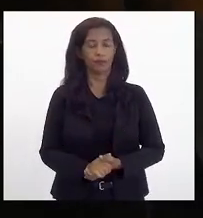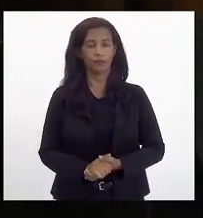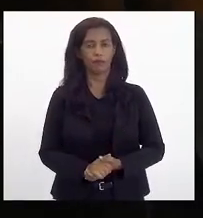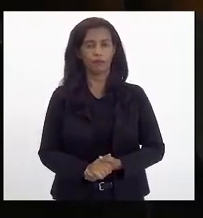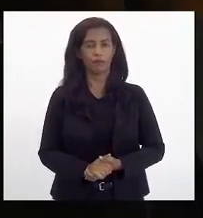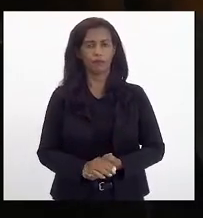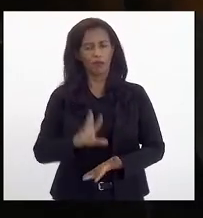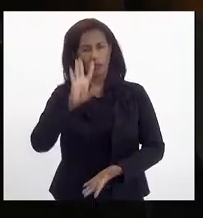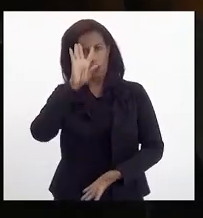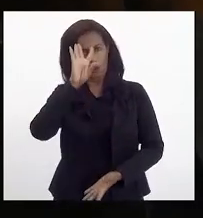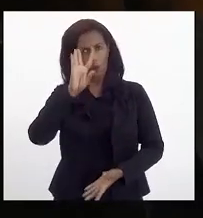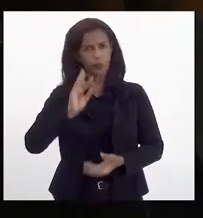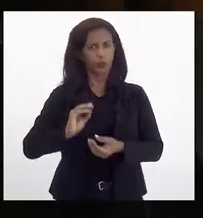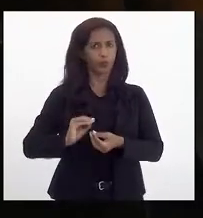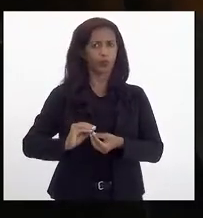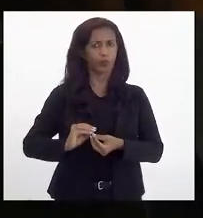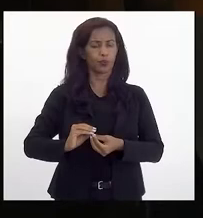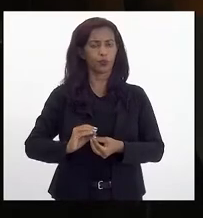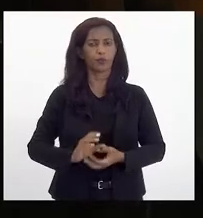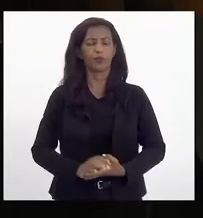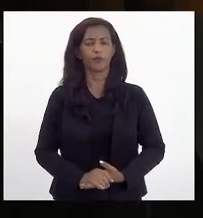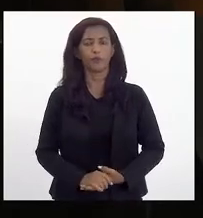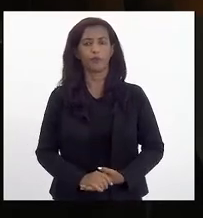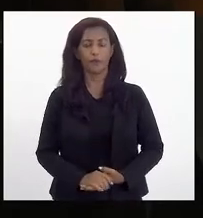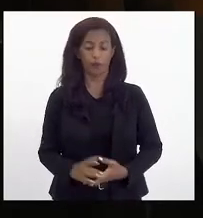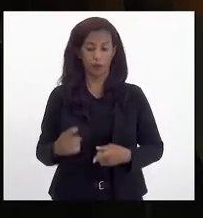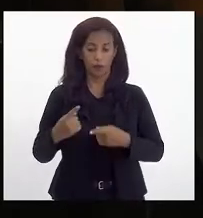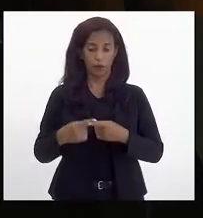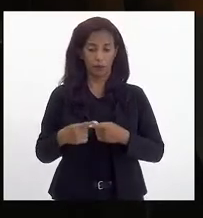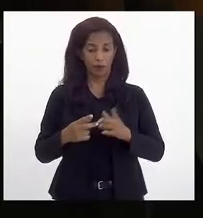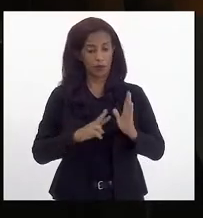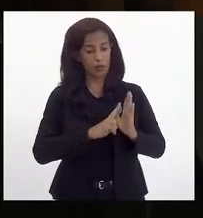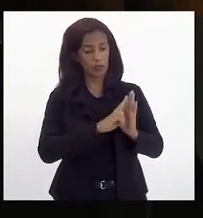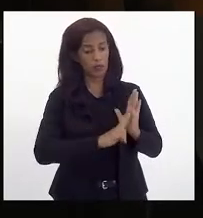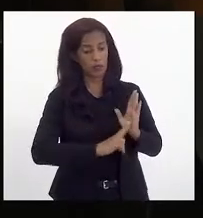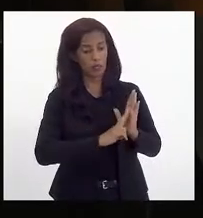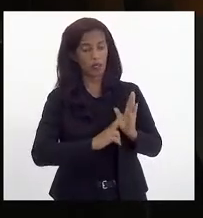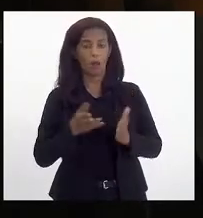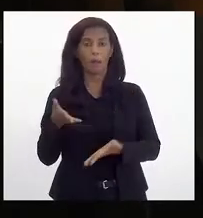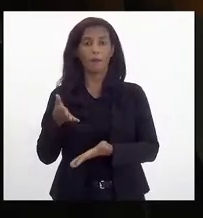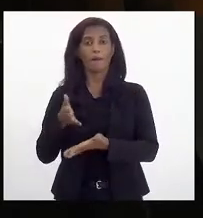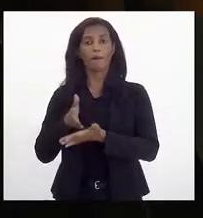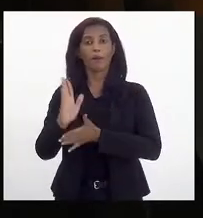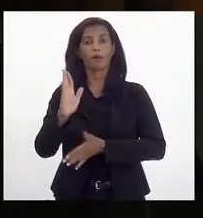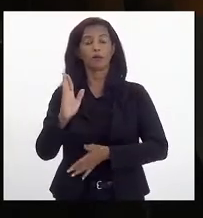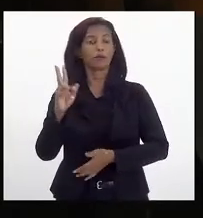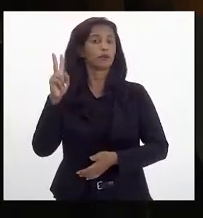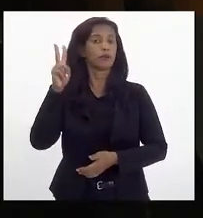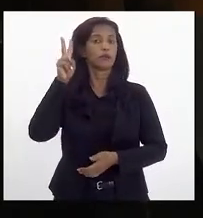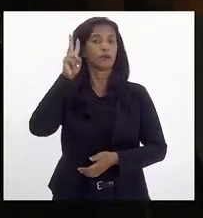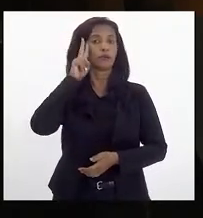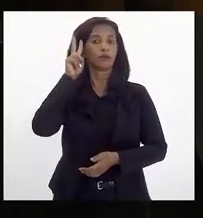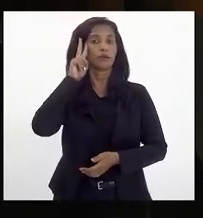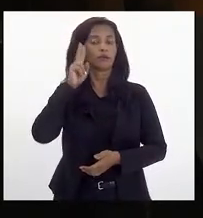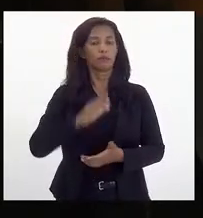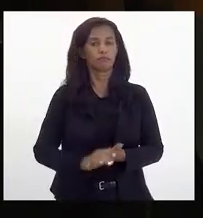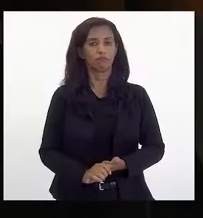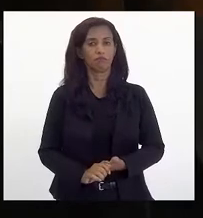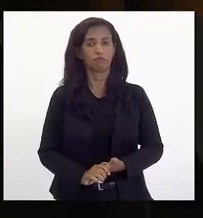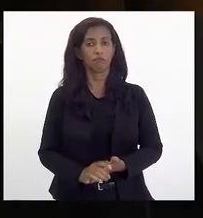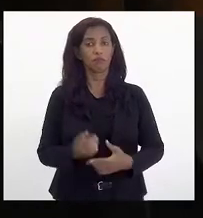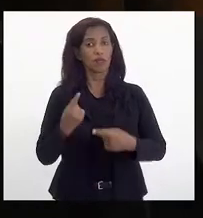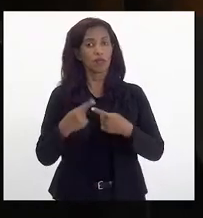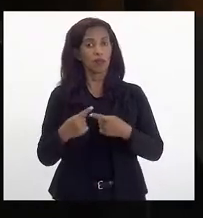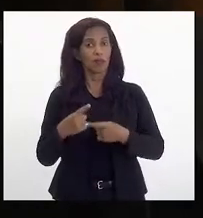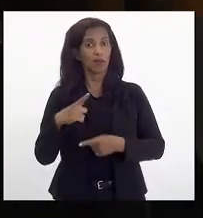breve relato, senhora presidente, porque esse relatório foi aprovado na segunda-feira e porque eu dispunha só de